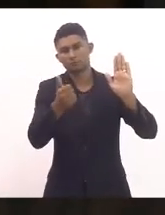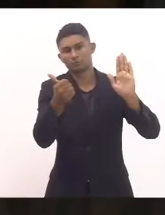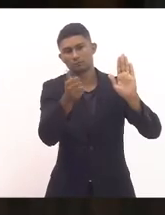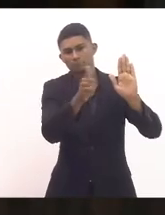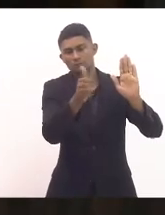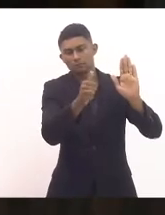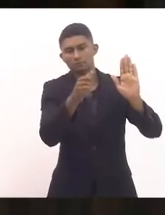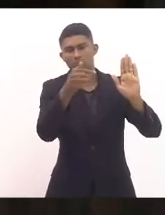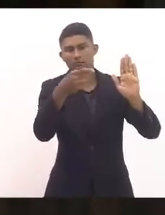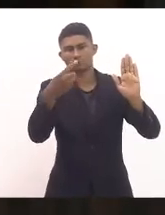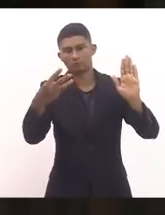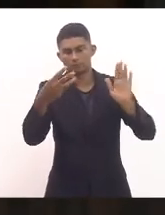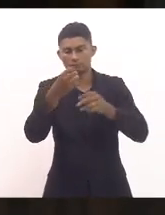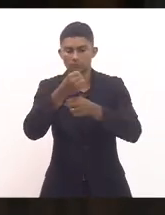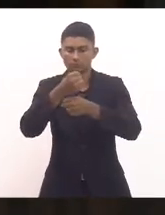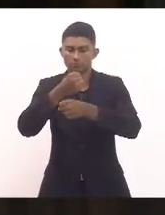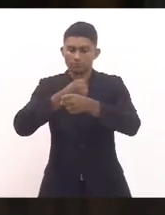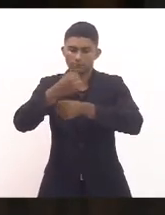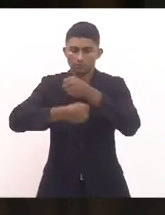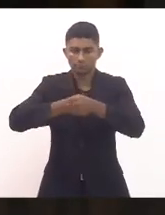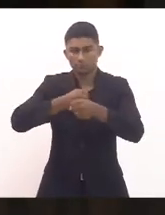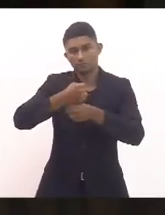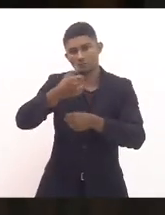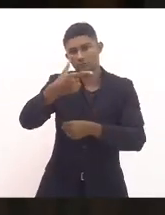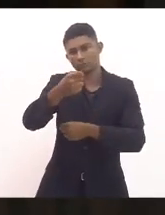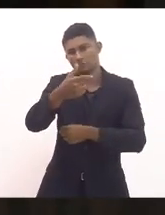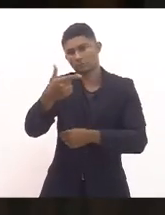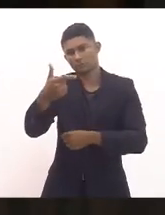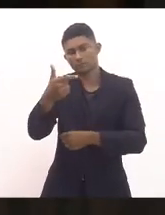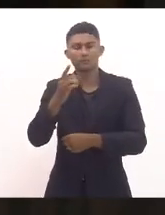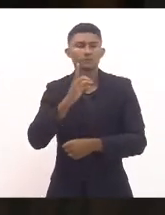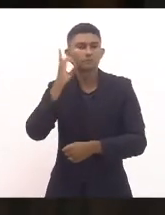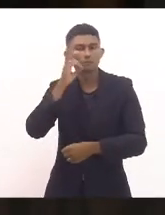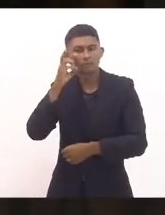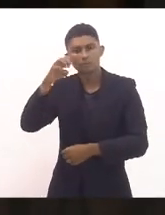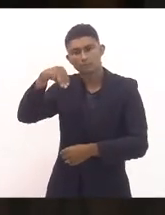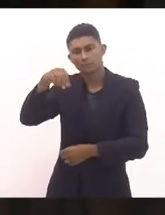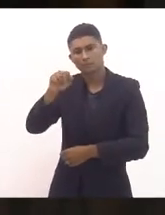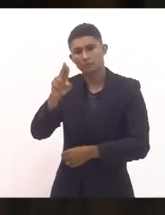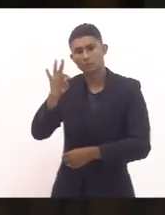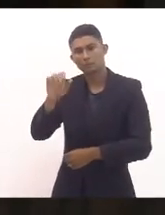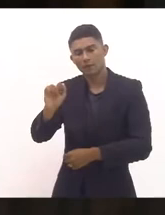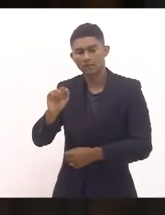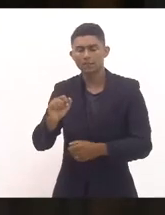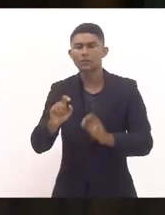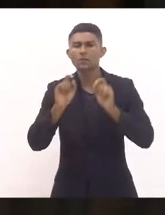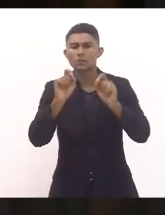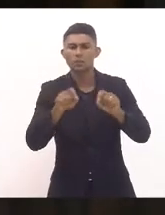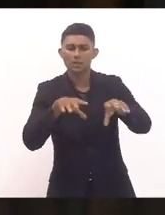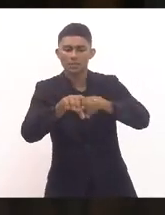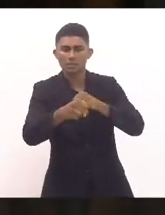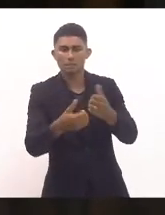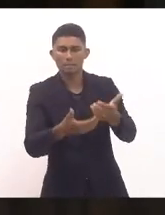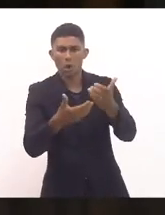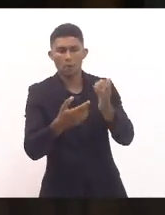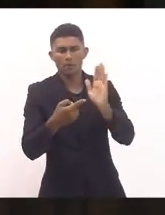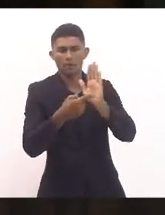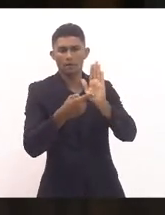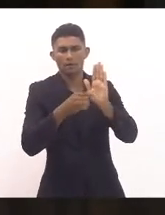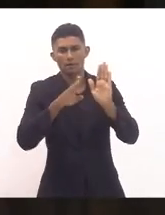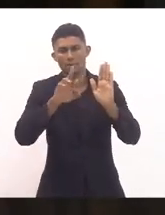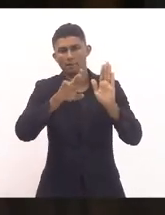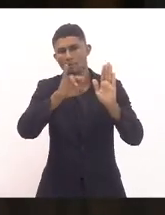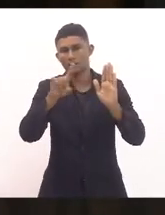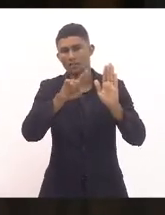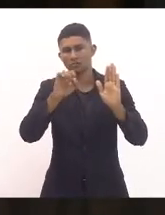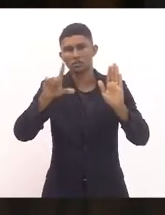de 2022, de autoria da deputada Marta Rocha, que concede o diploma Leonel Brizola ao